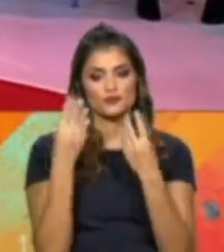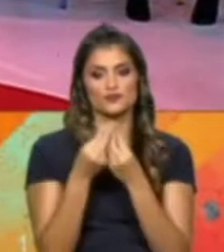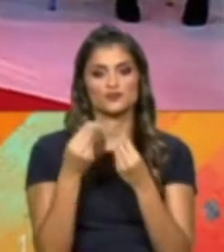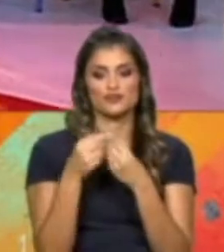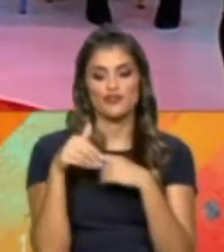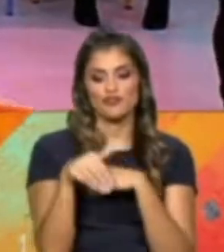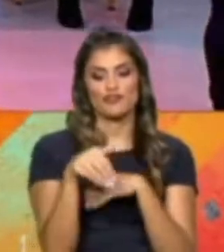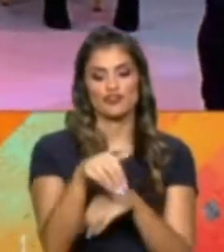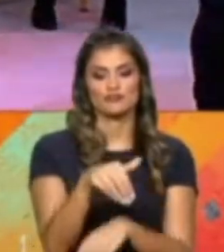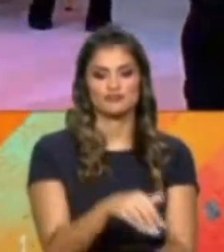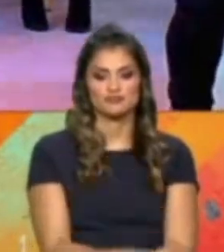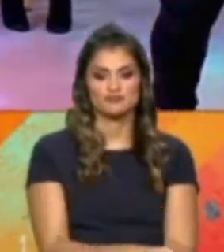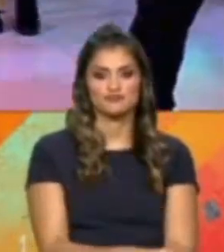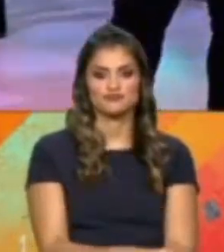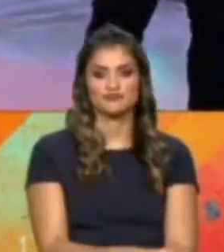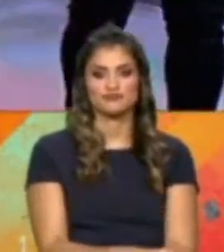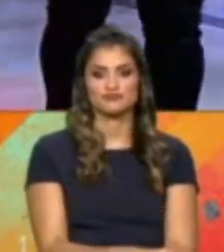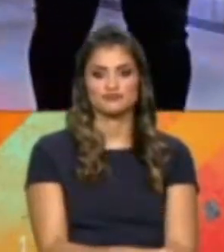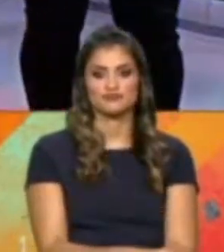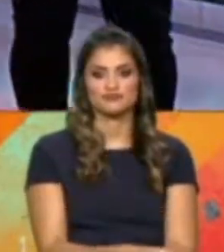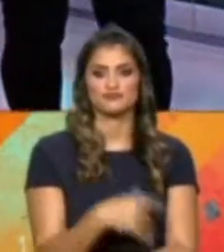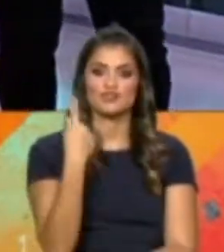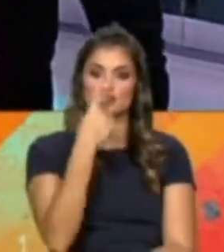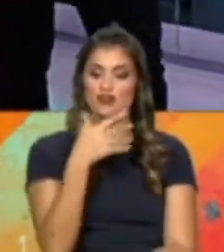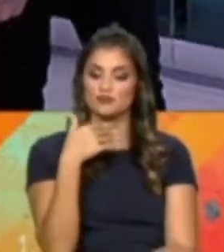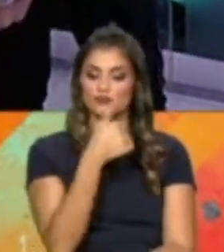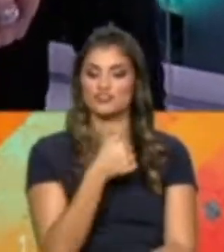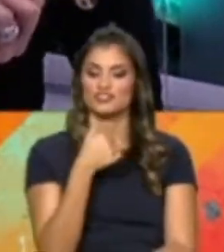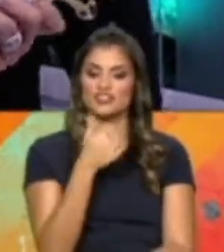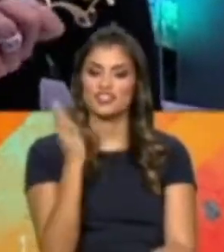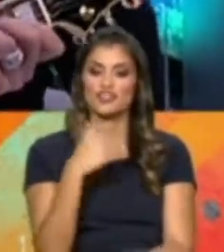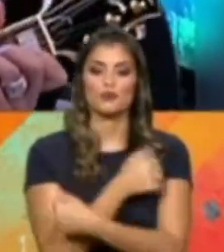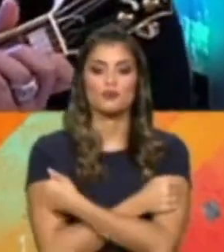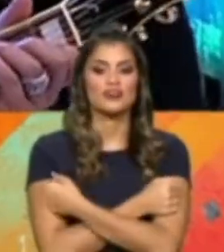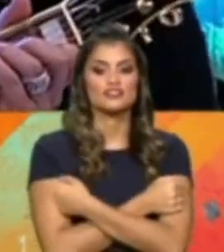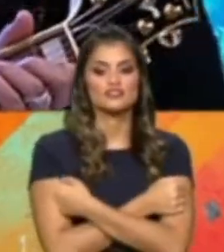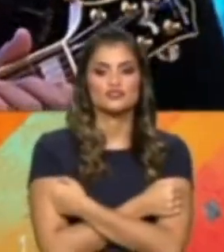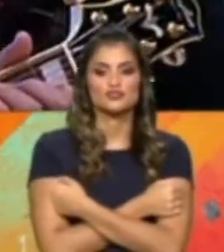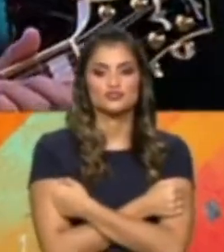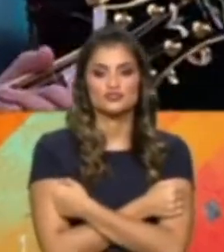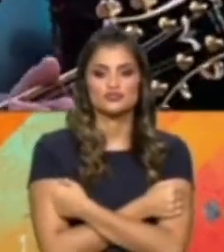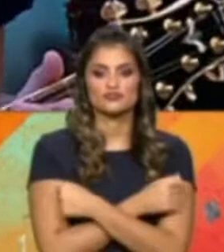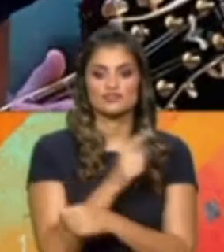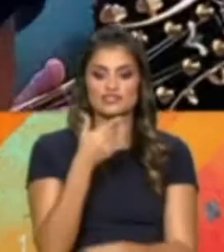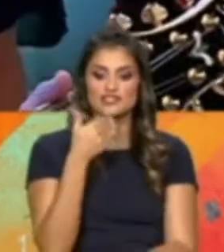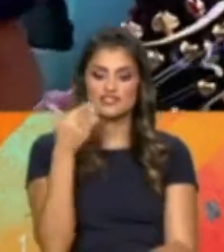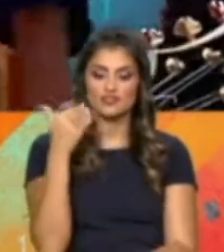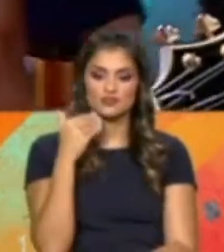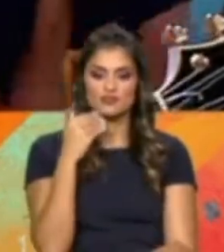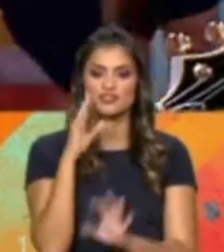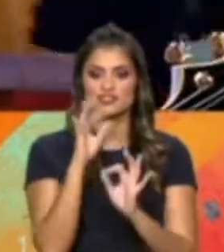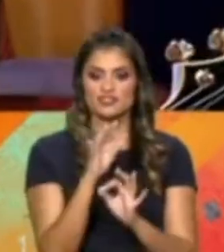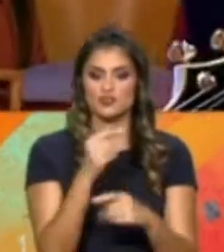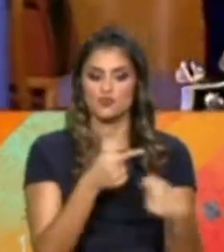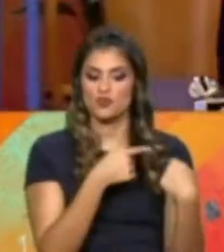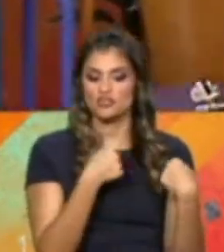juntinhos vamos ficar. Oh cara linda, dá-me cá um abraço, vem sendo o compasso do